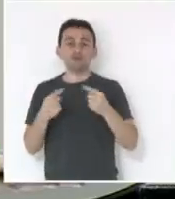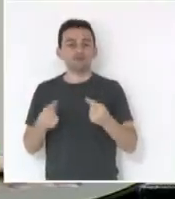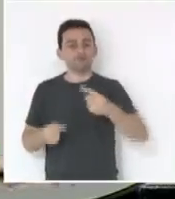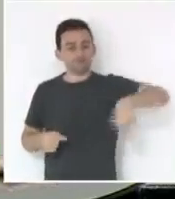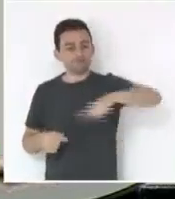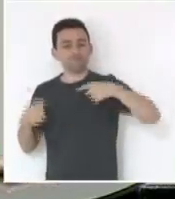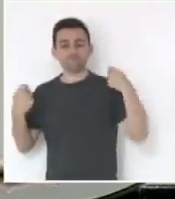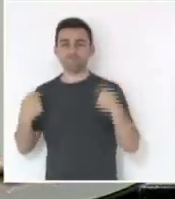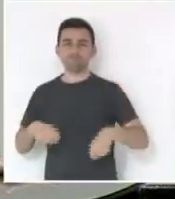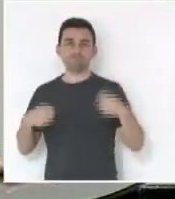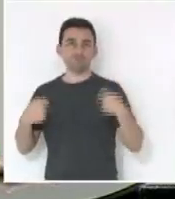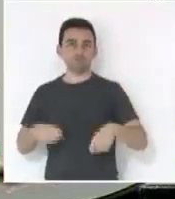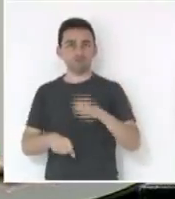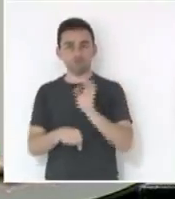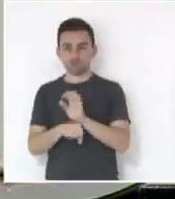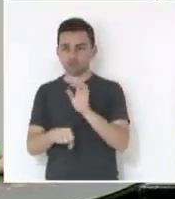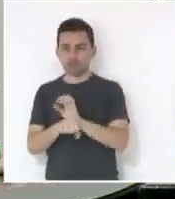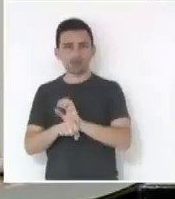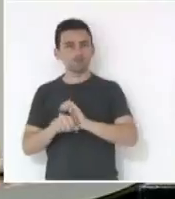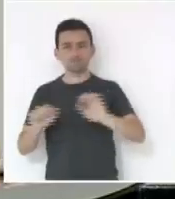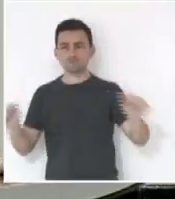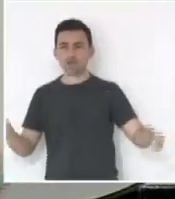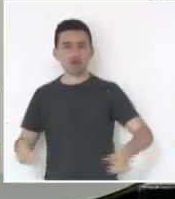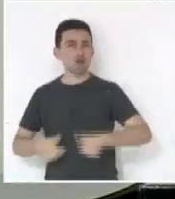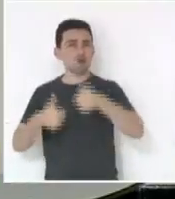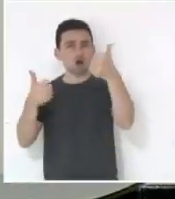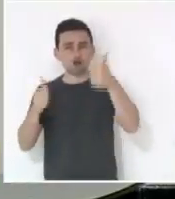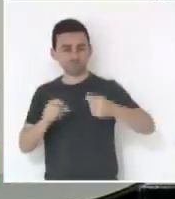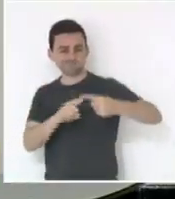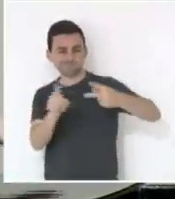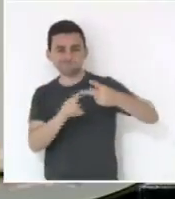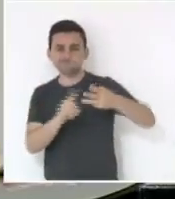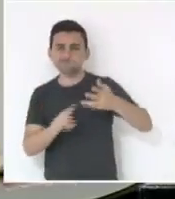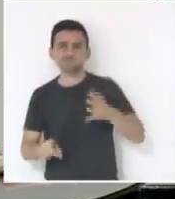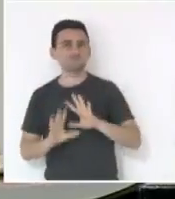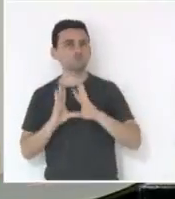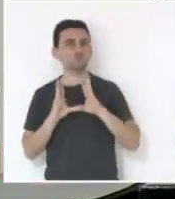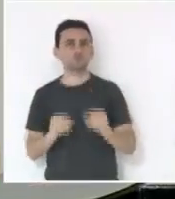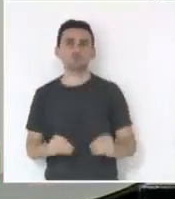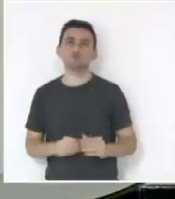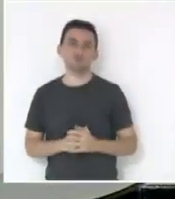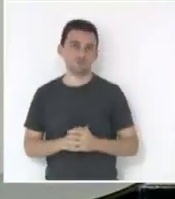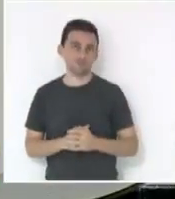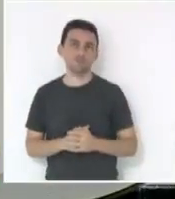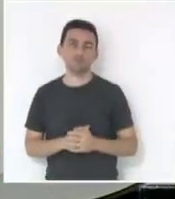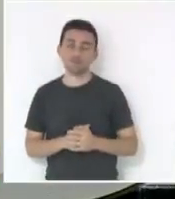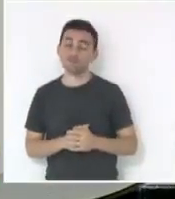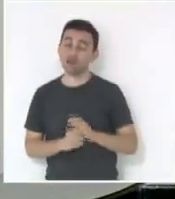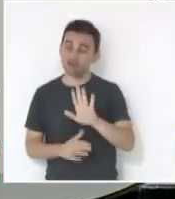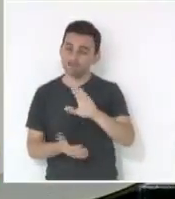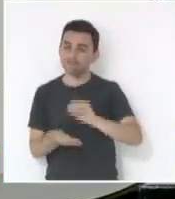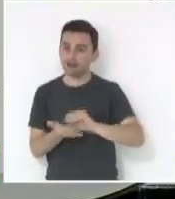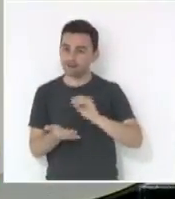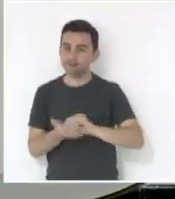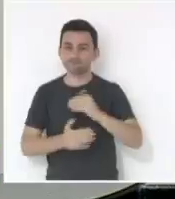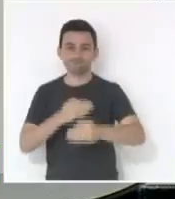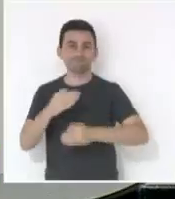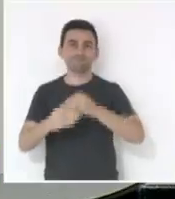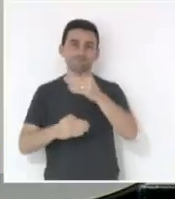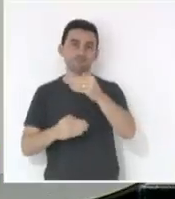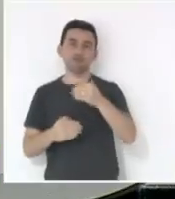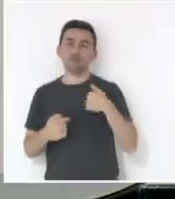sejamos um estado de ponta em todos os aspectos, nós precisamos ainda avançar muito, e eu tenho certeza de